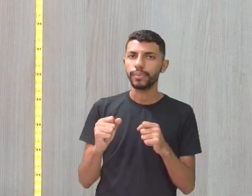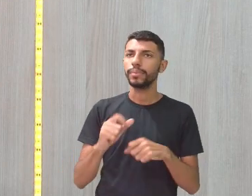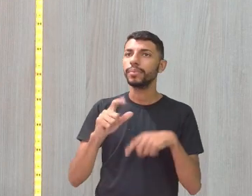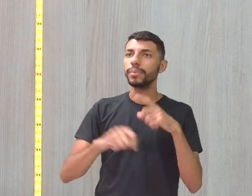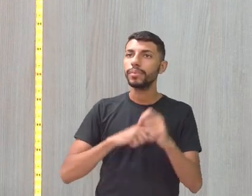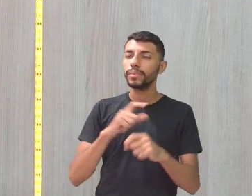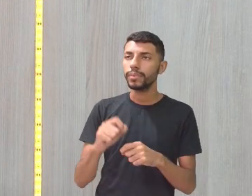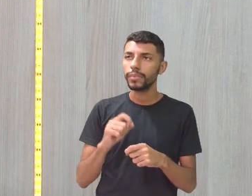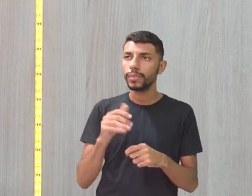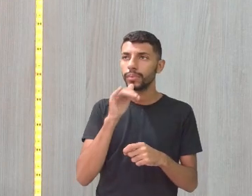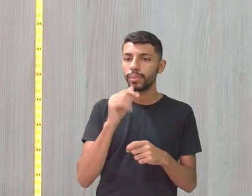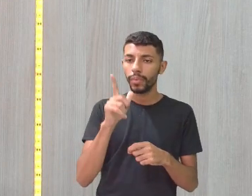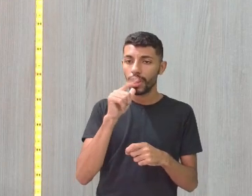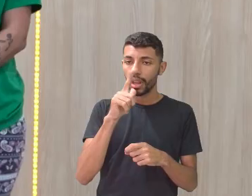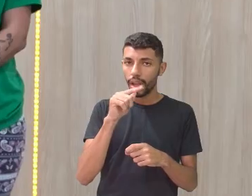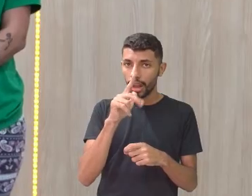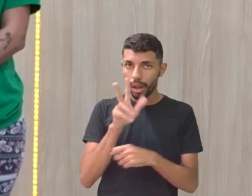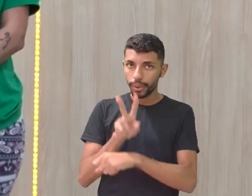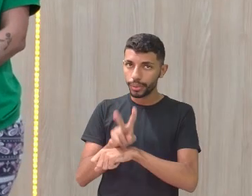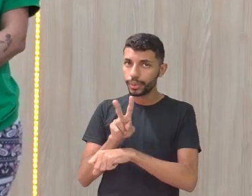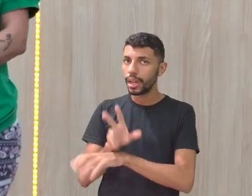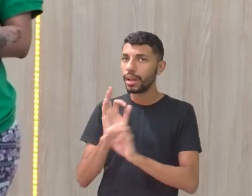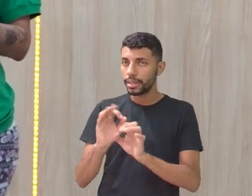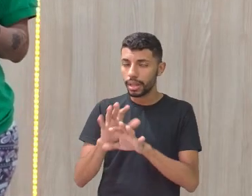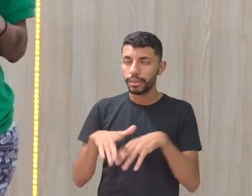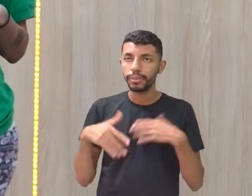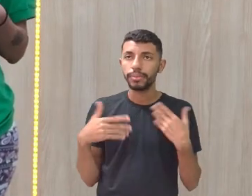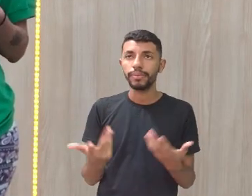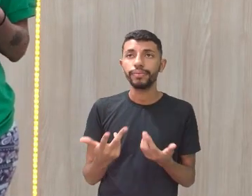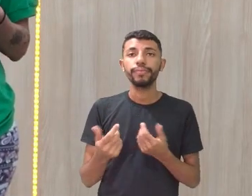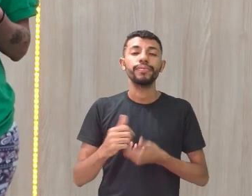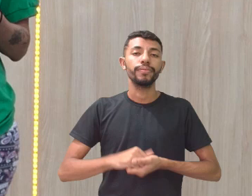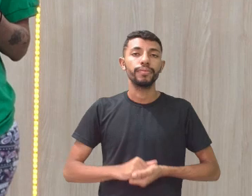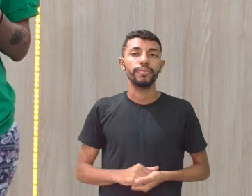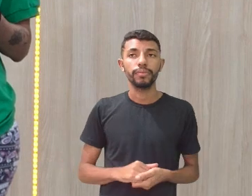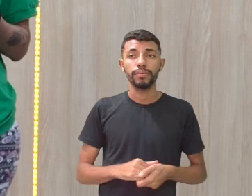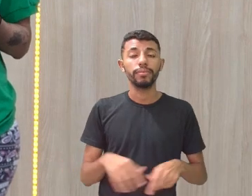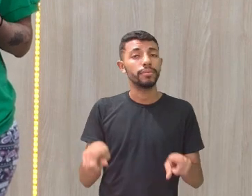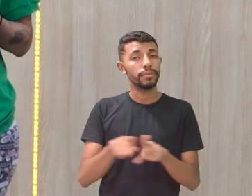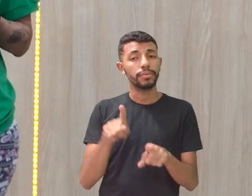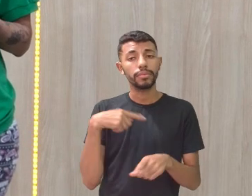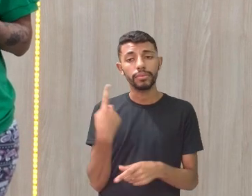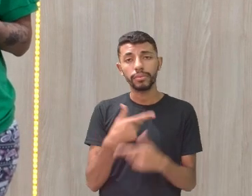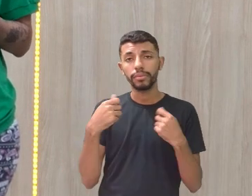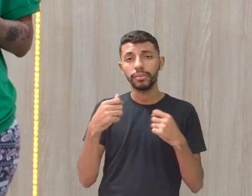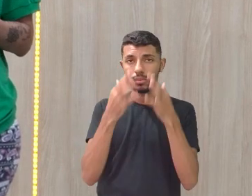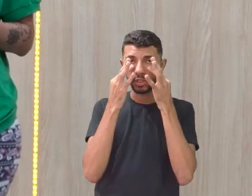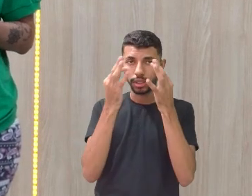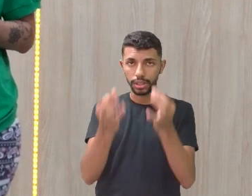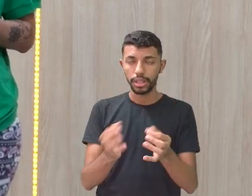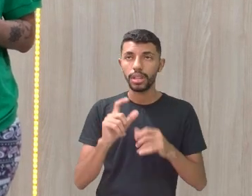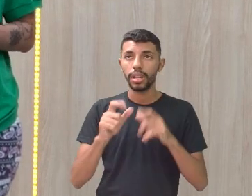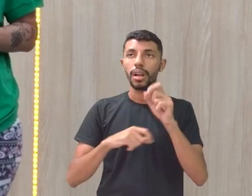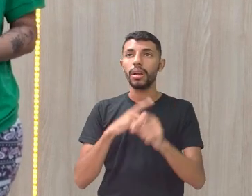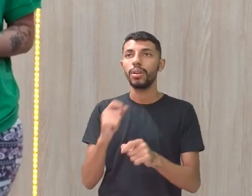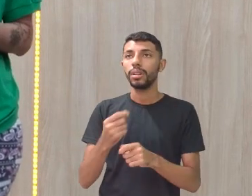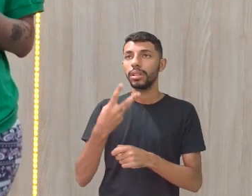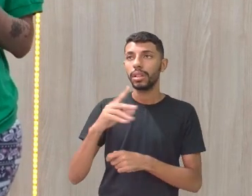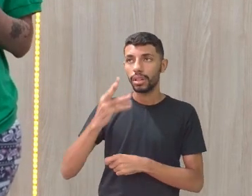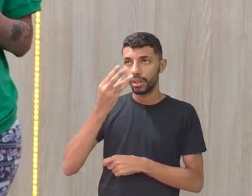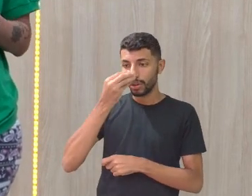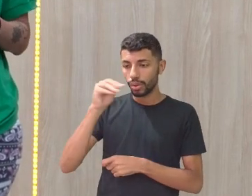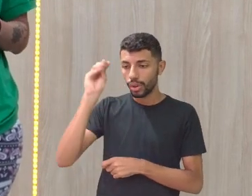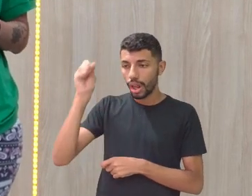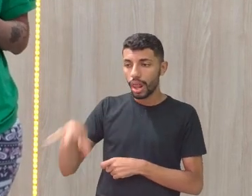economizar a água, pessoal. Pois é. Do mesmo jeito, gente, que a gente tem que ter atenção também nos nossos resíduos, né? No